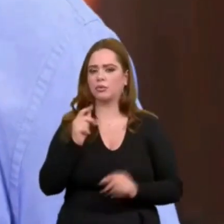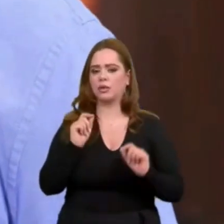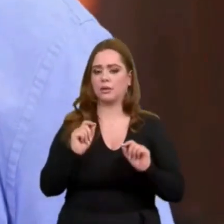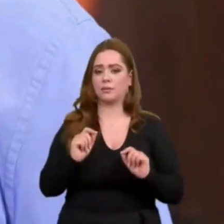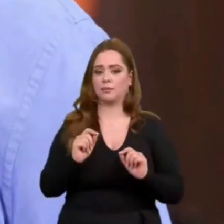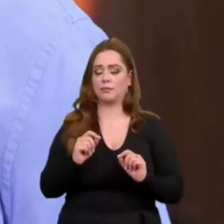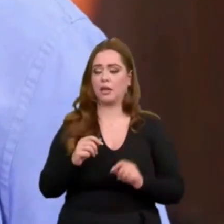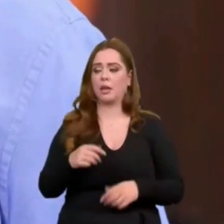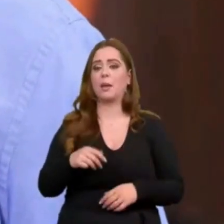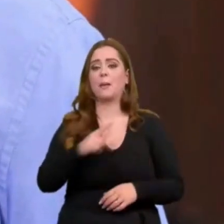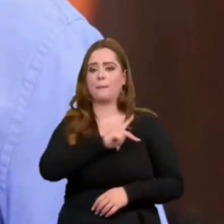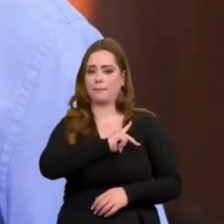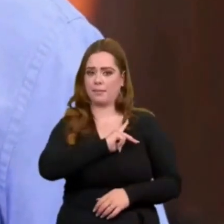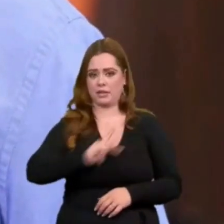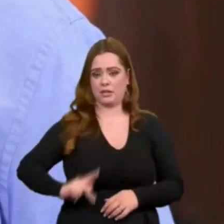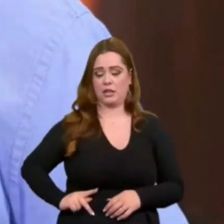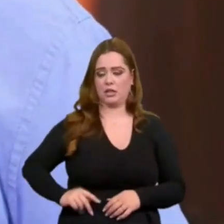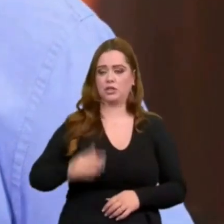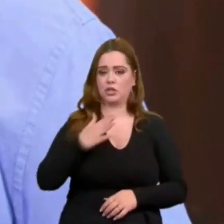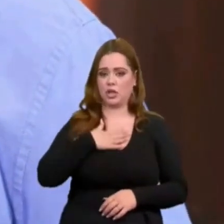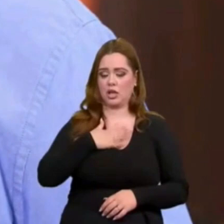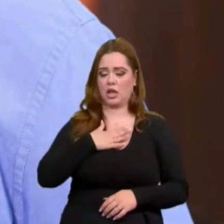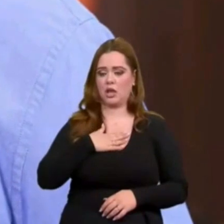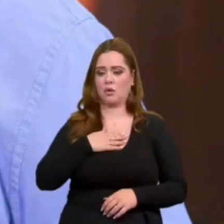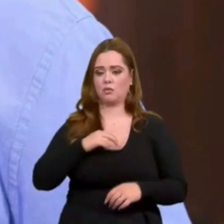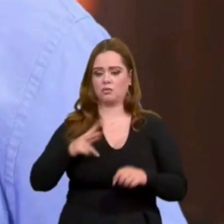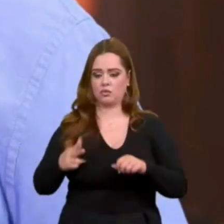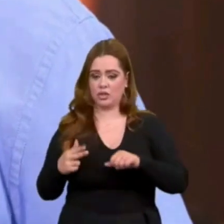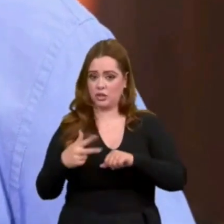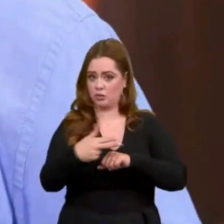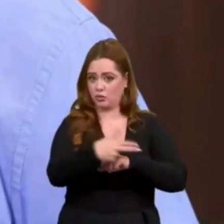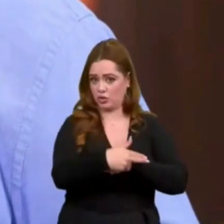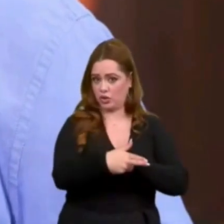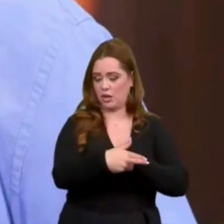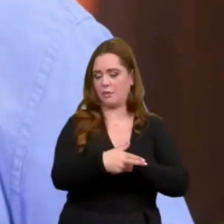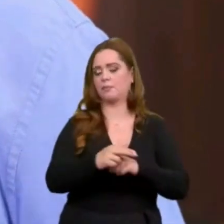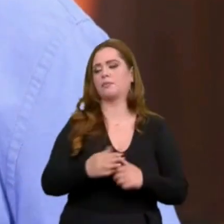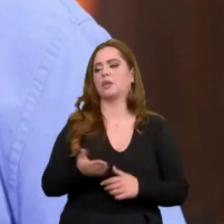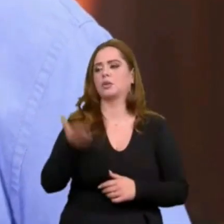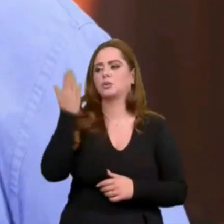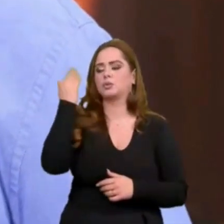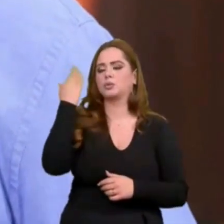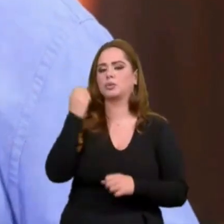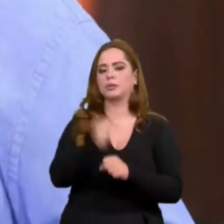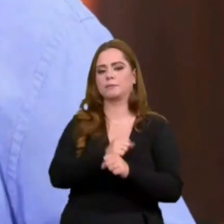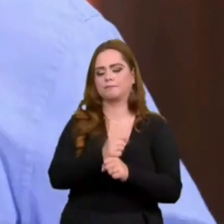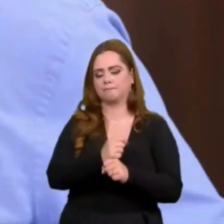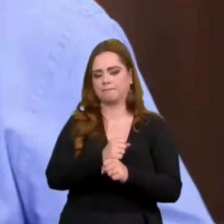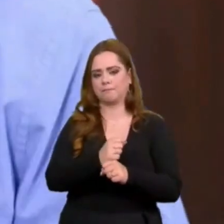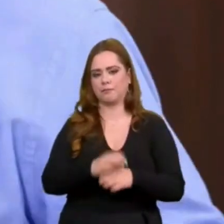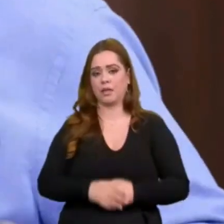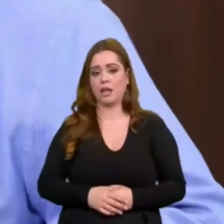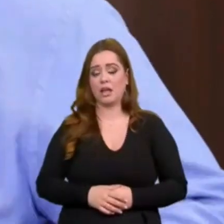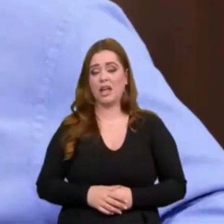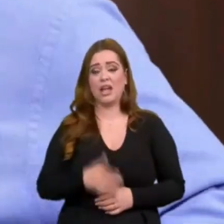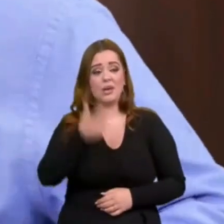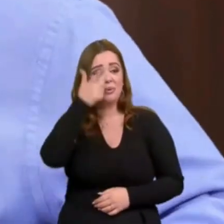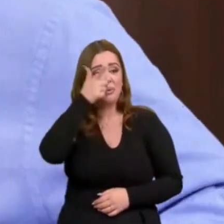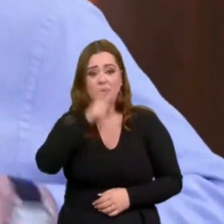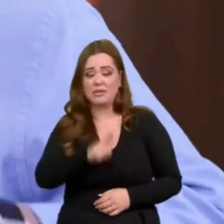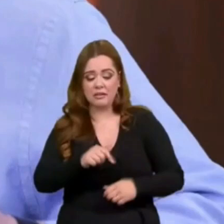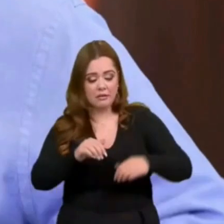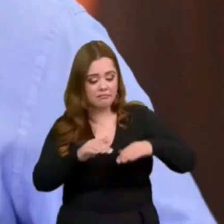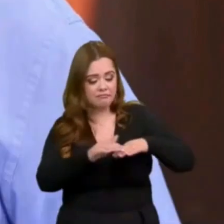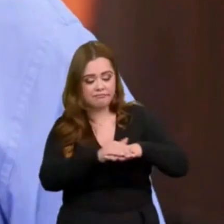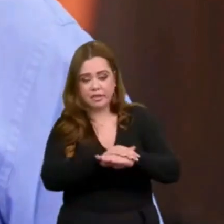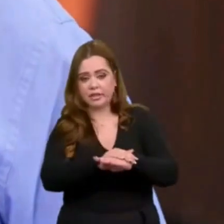em setembro do ano passado. Eu fiz em setembro, presidente, eu não conseguia mais sequer calçar o sapato. Eu estou inteiraço